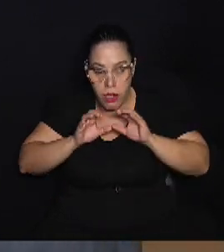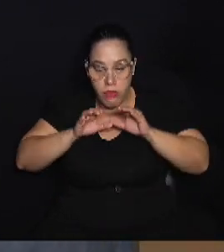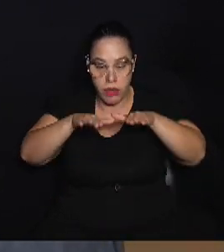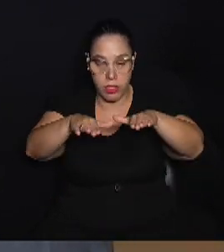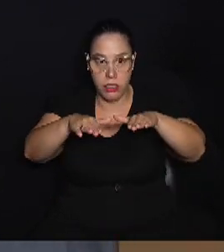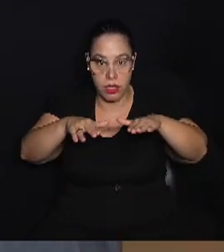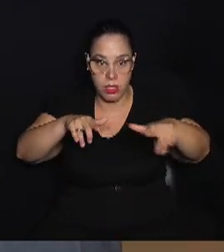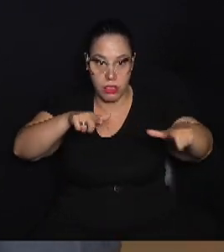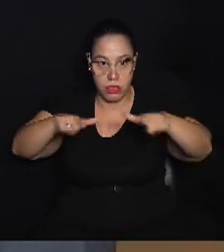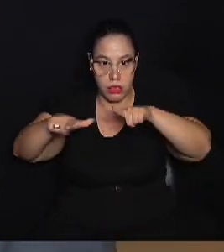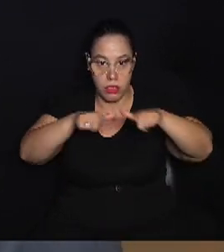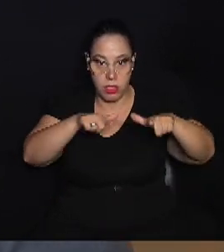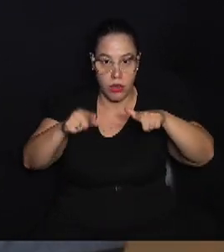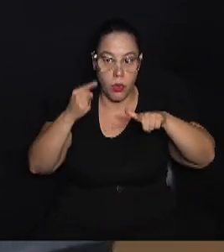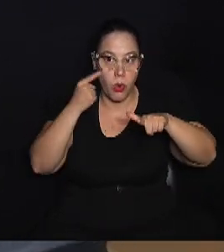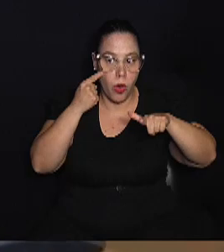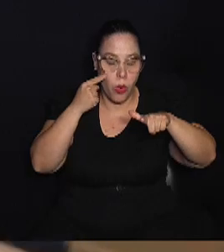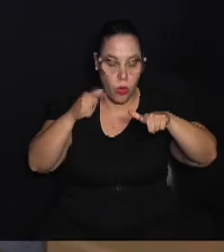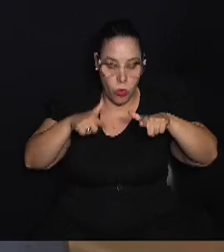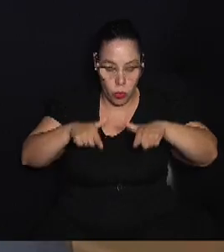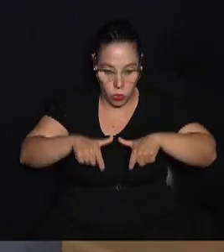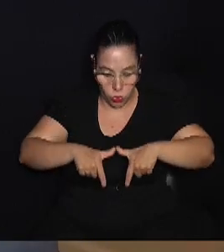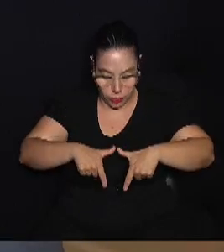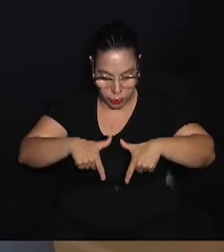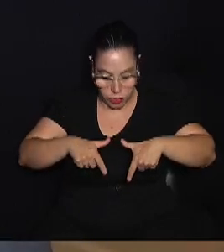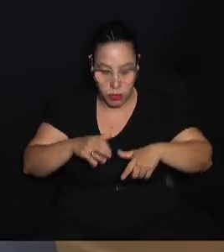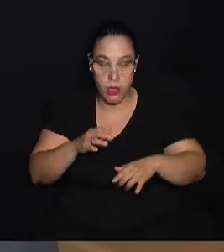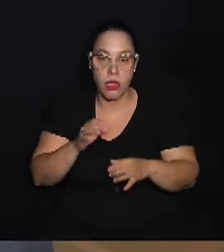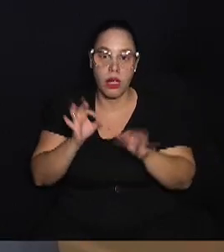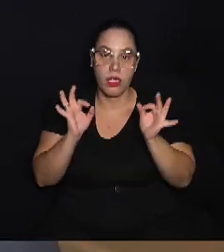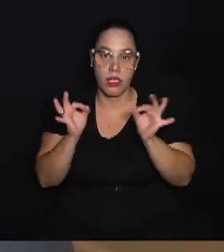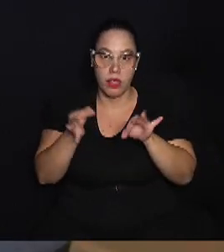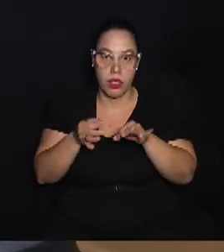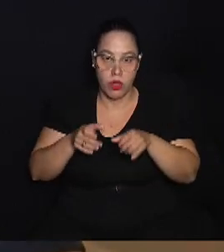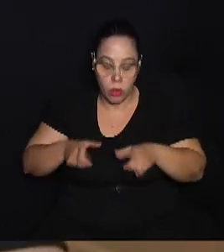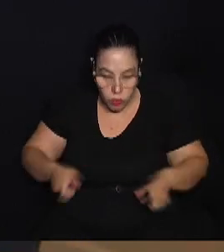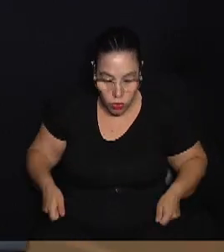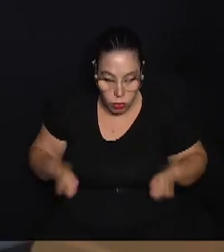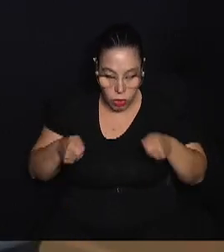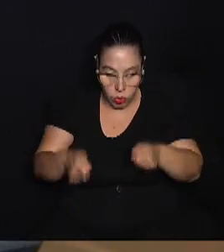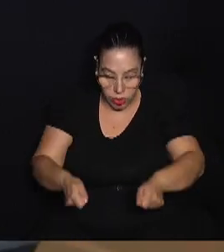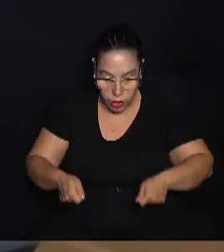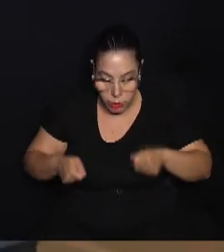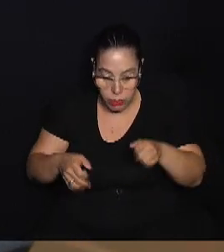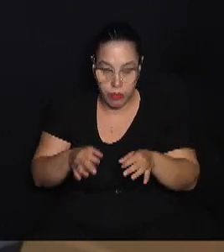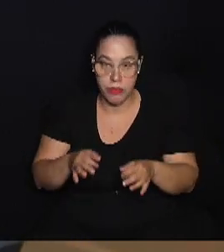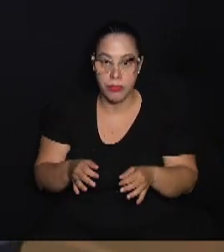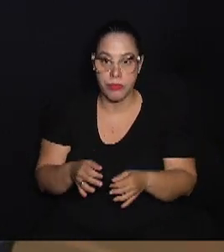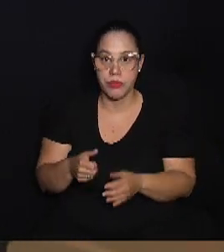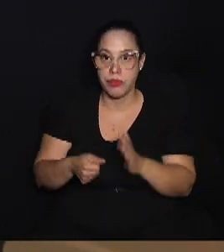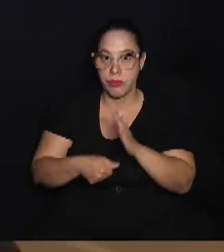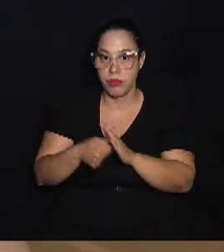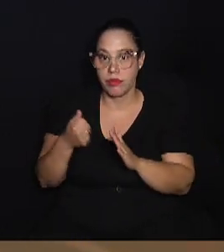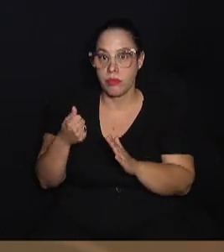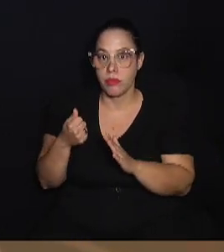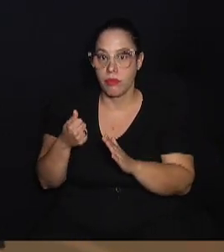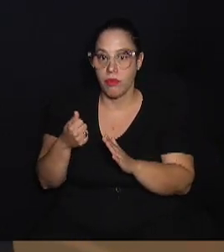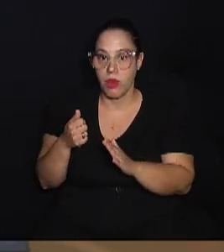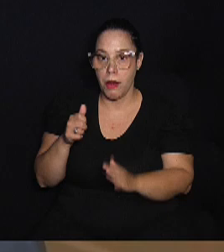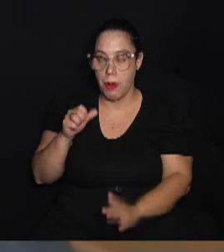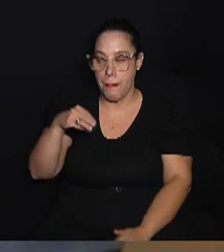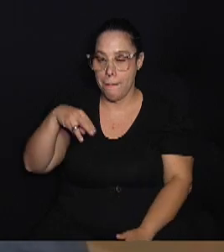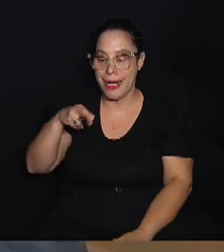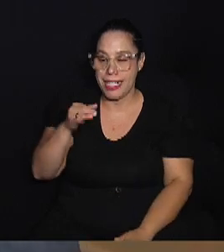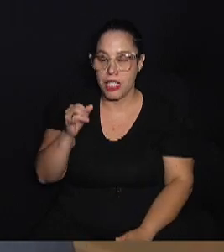aqueles 2 cones que vocês estão vendo ao fundo. Fica mais simples só tocar a cadeira para frente. Aí o primeiro nome desse esporte foi Murder Ball,